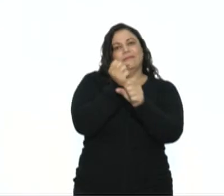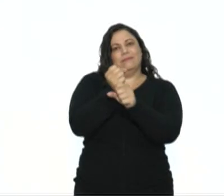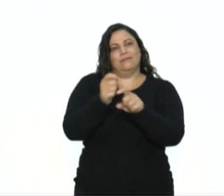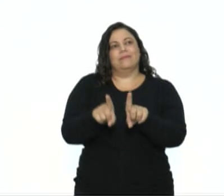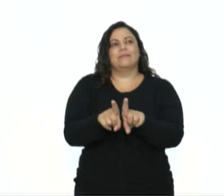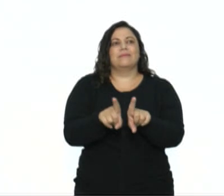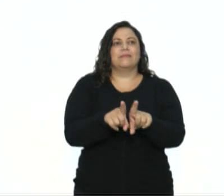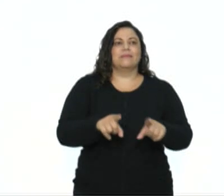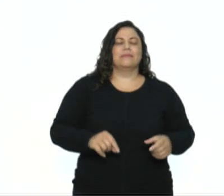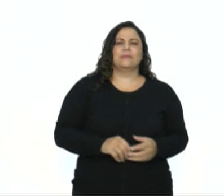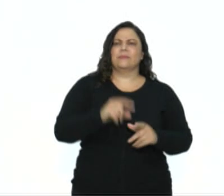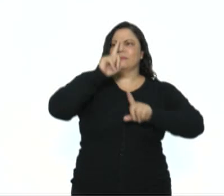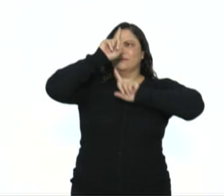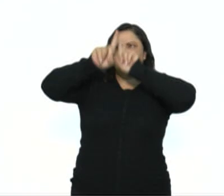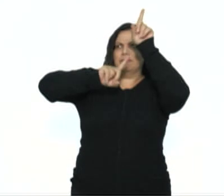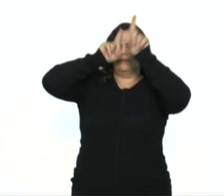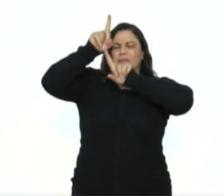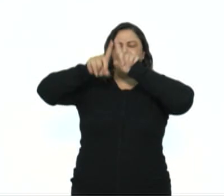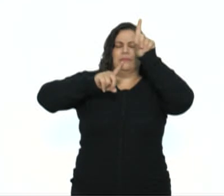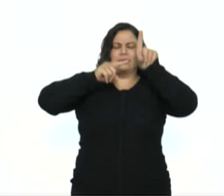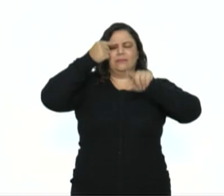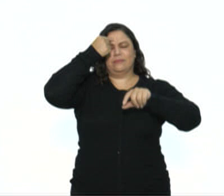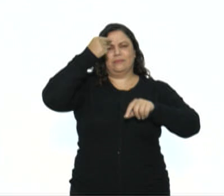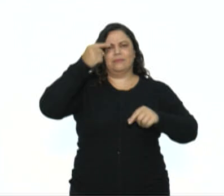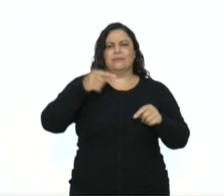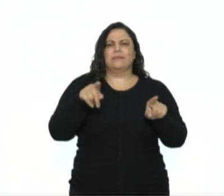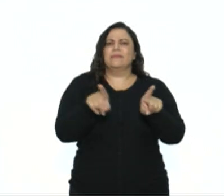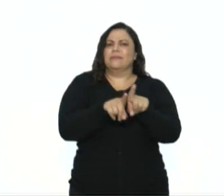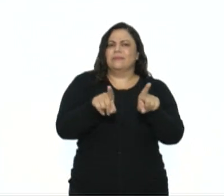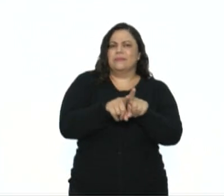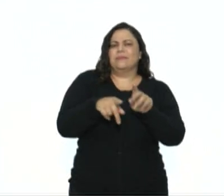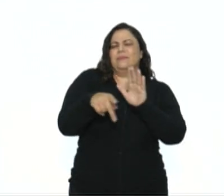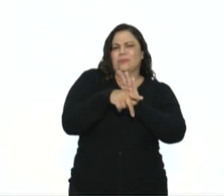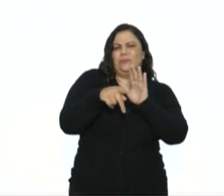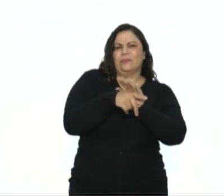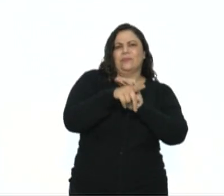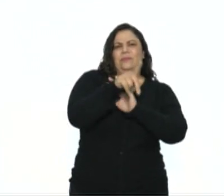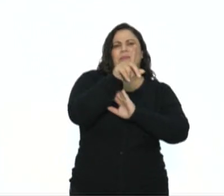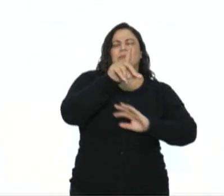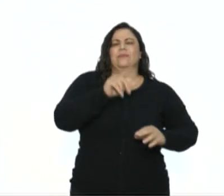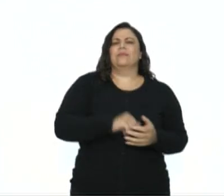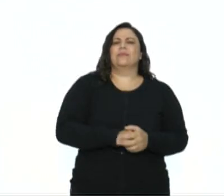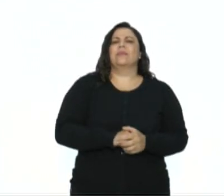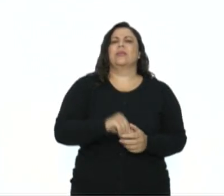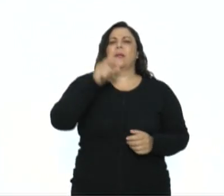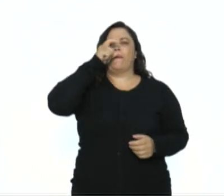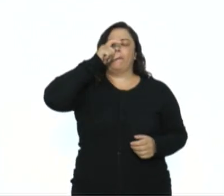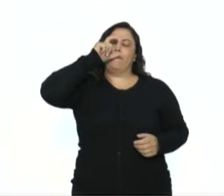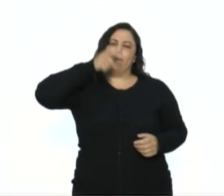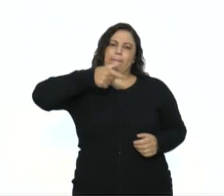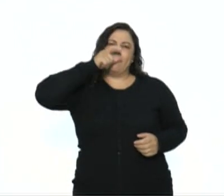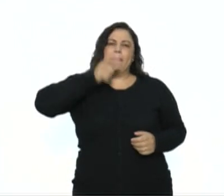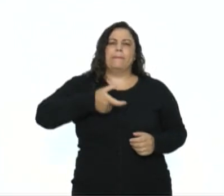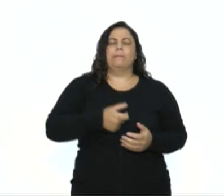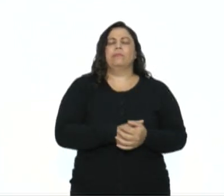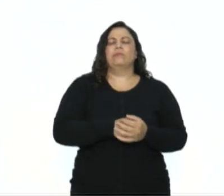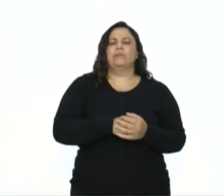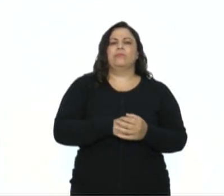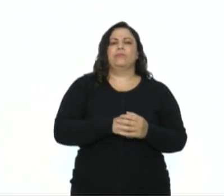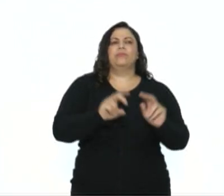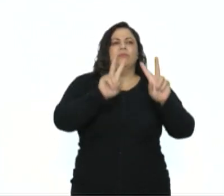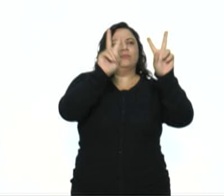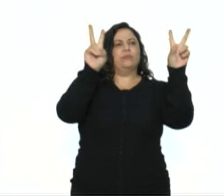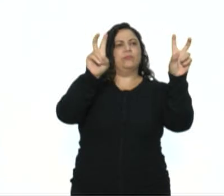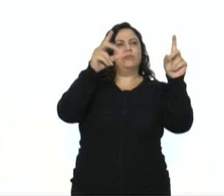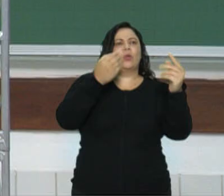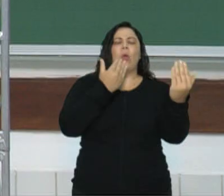Foi o criador do pensamento cartesiano, deu origem à filosofia moderna, autor da obra O Discurso sobre o